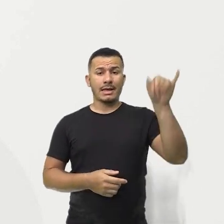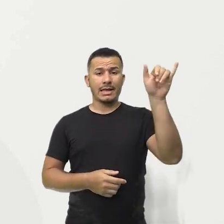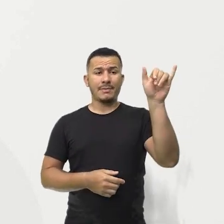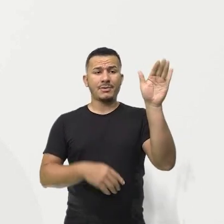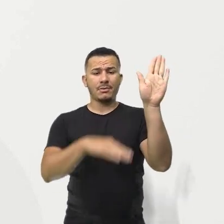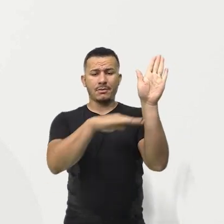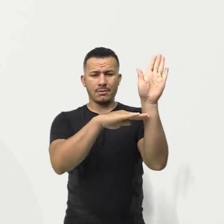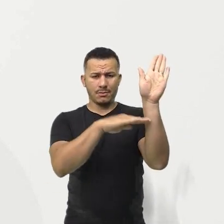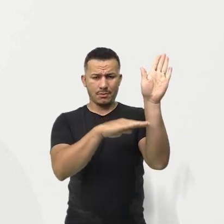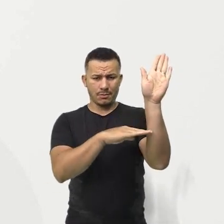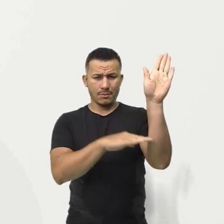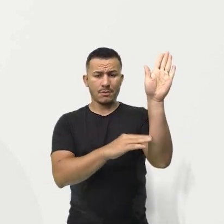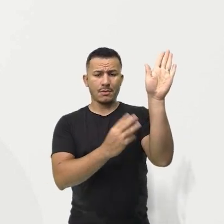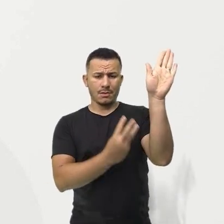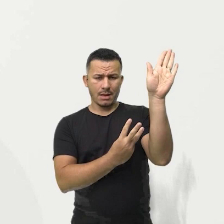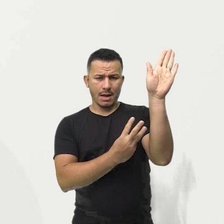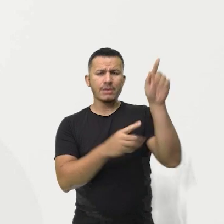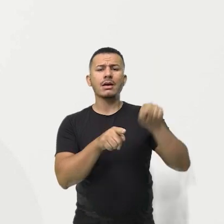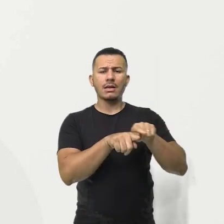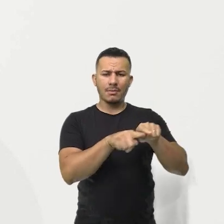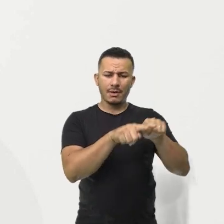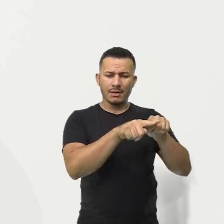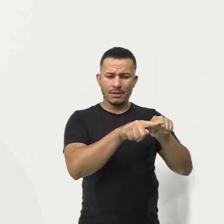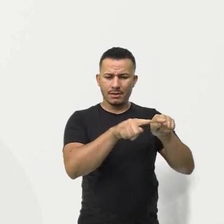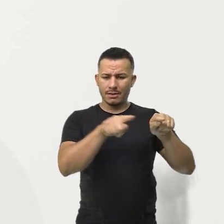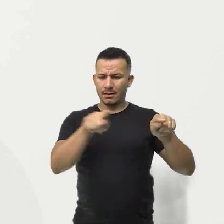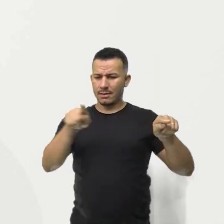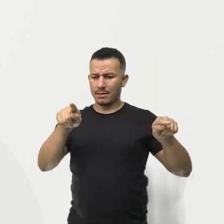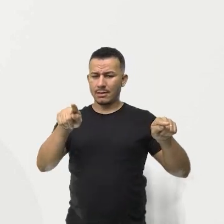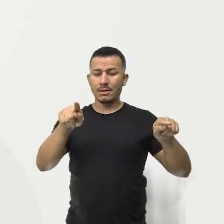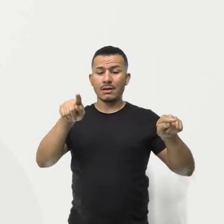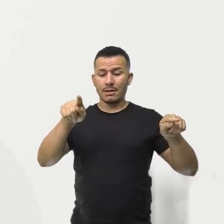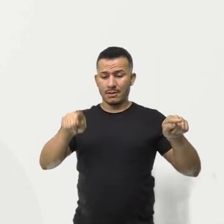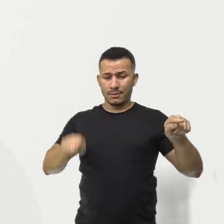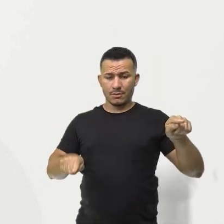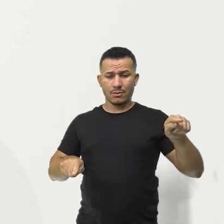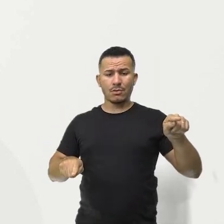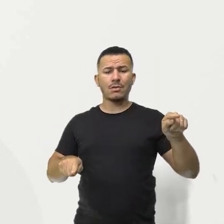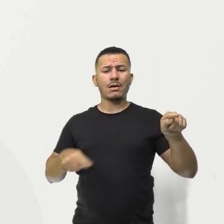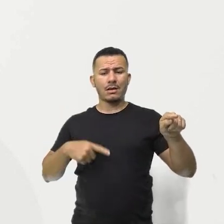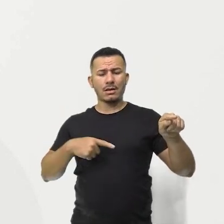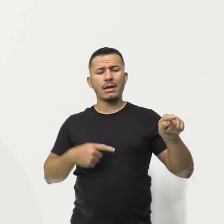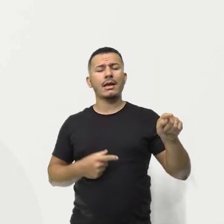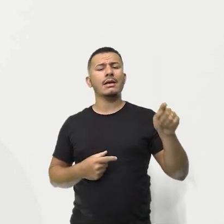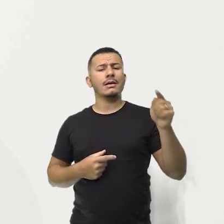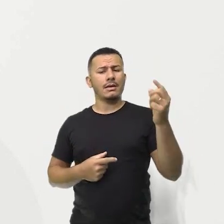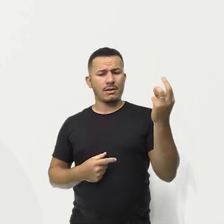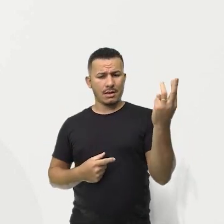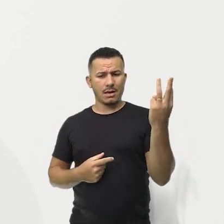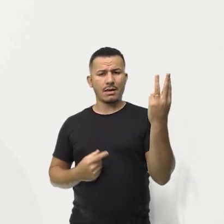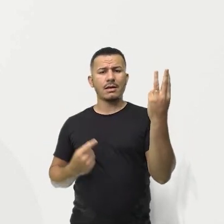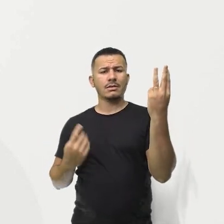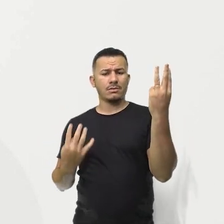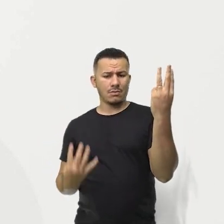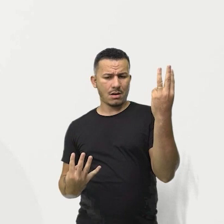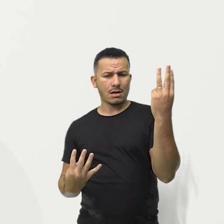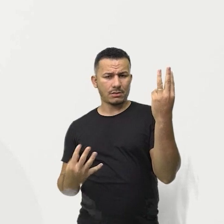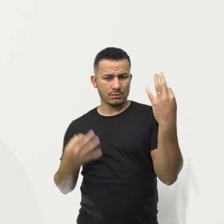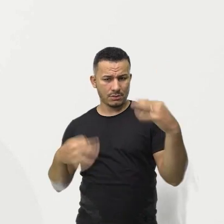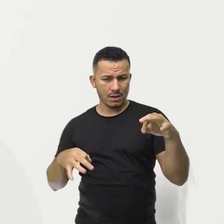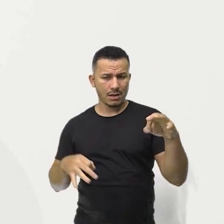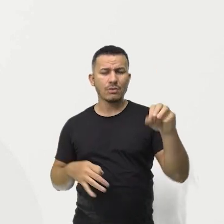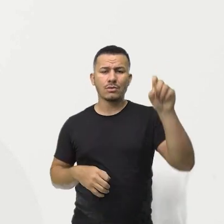3 para y, a gente vai traçar uma outra ideia de uma outra perpendicular. Ó. Então, o ponto A vai estar exatamente aqui, ó, bem aqui nesse encontro